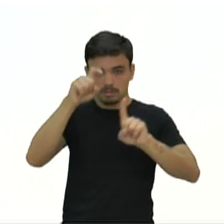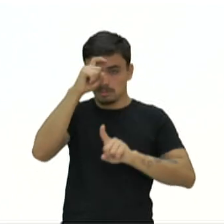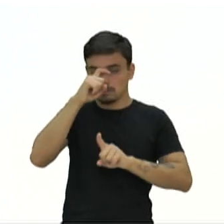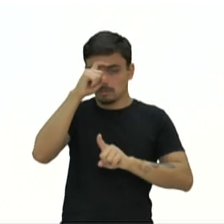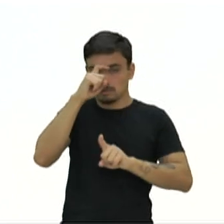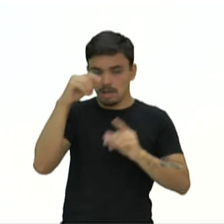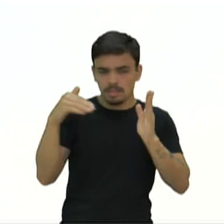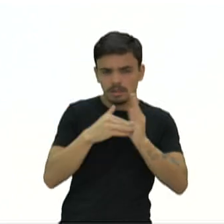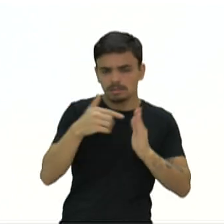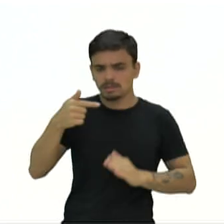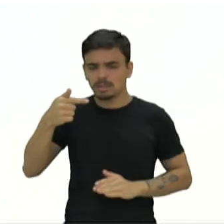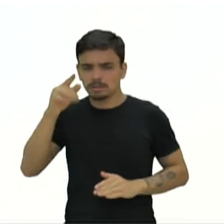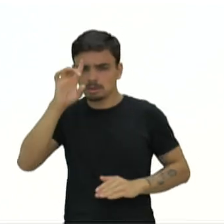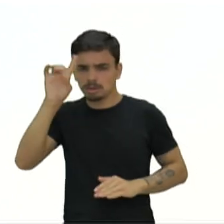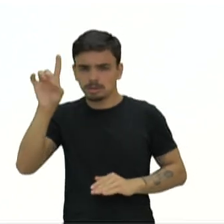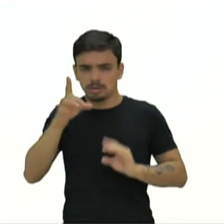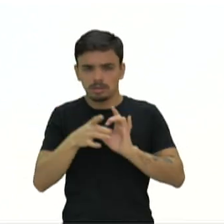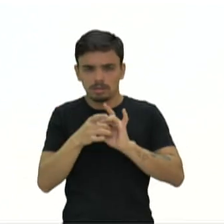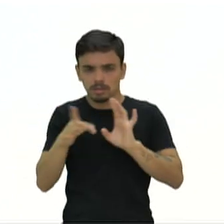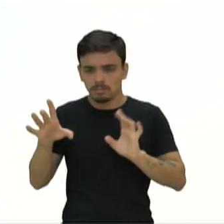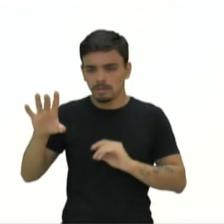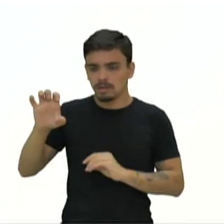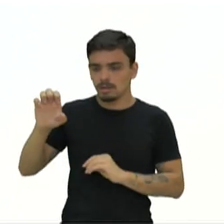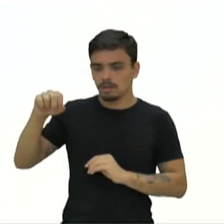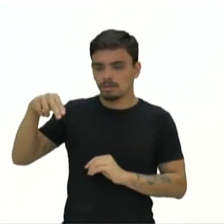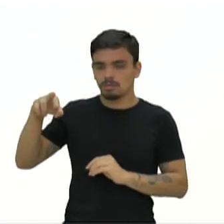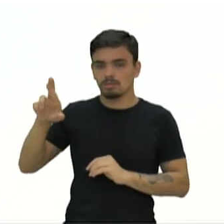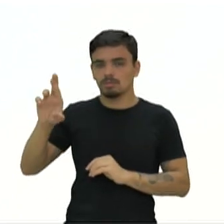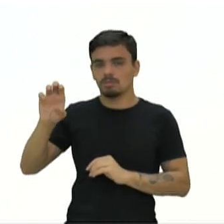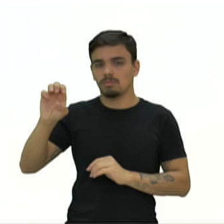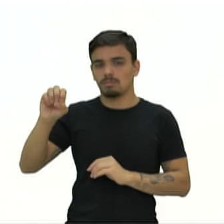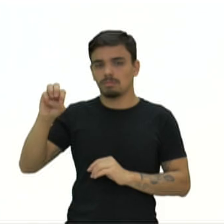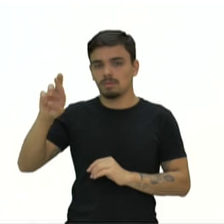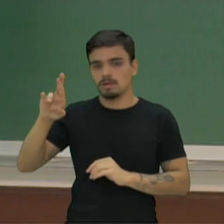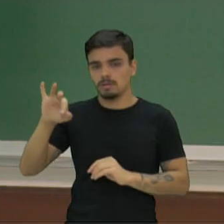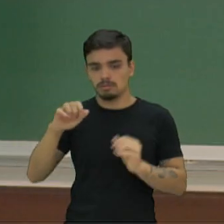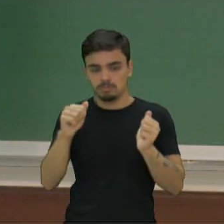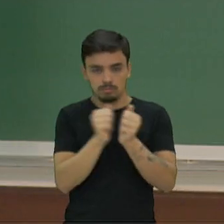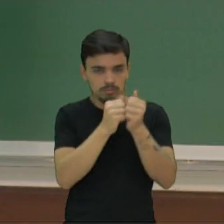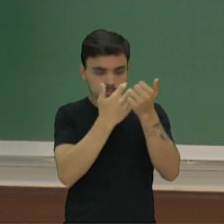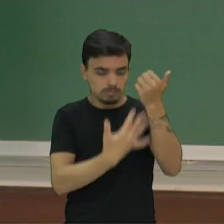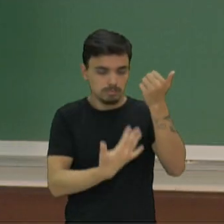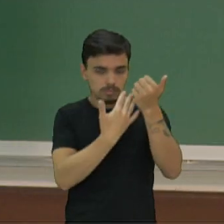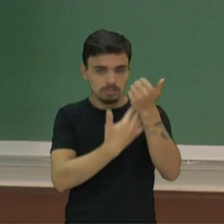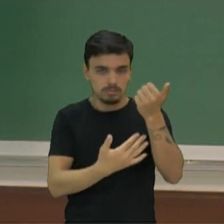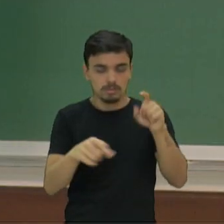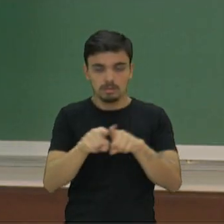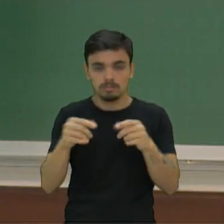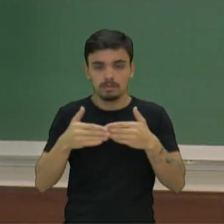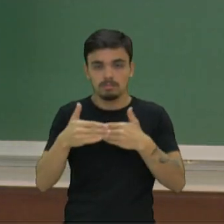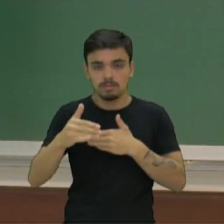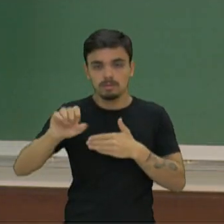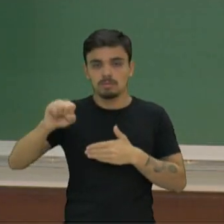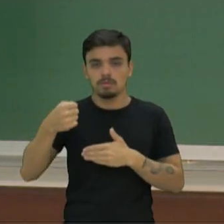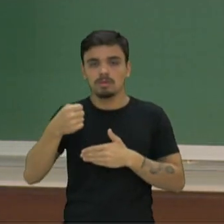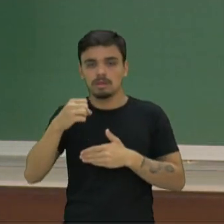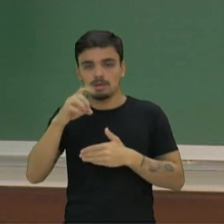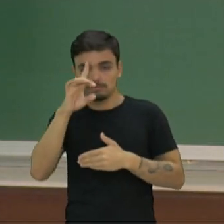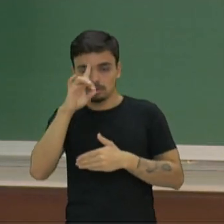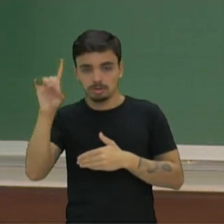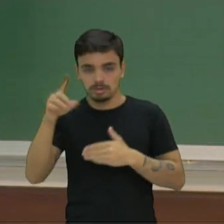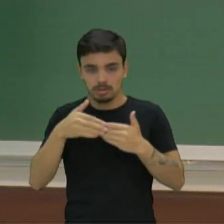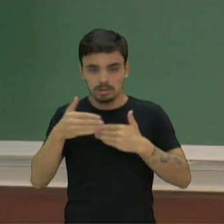com a liberação do endométrio junto com o sangue, né? A partir daqui, ó, do 8º ao 12º